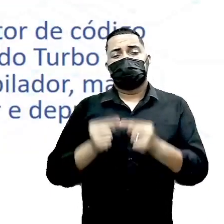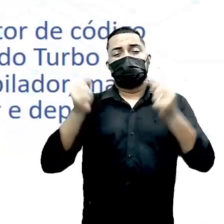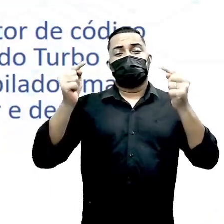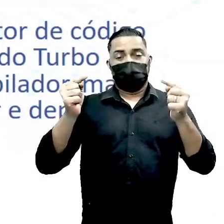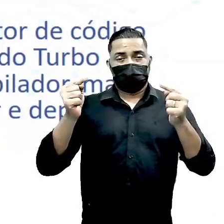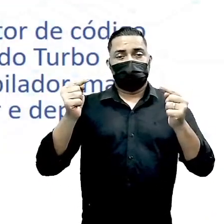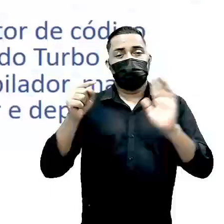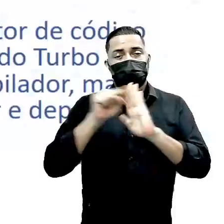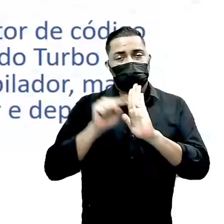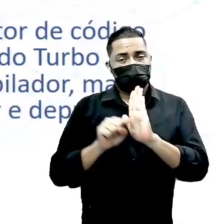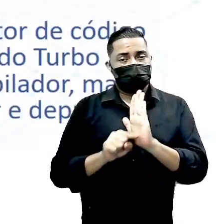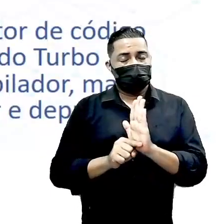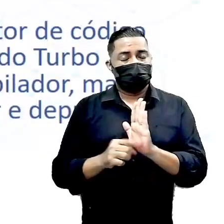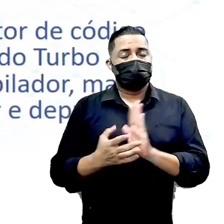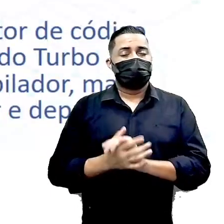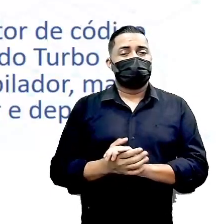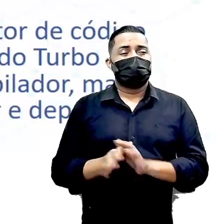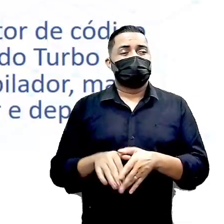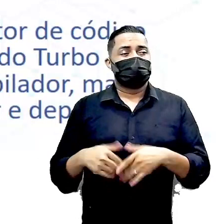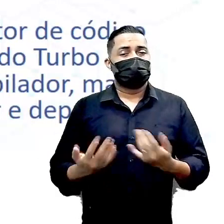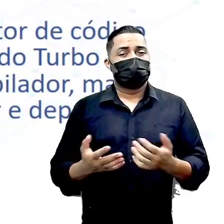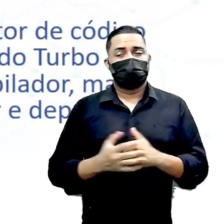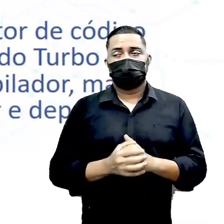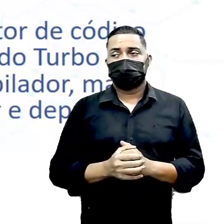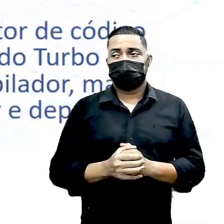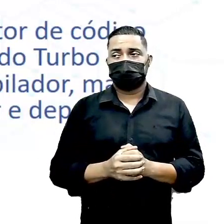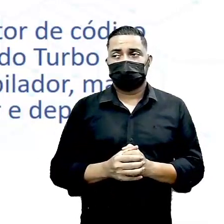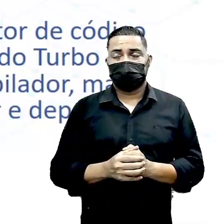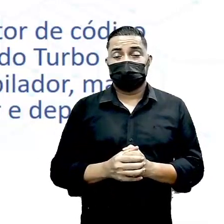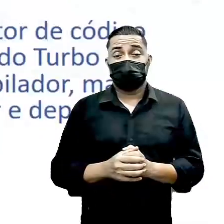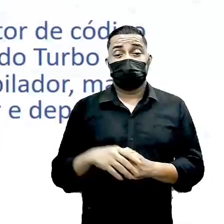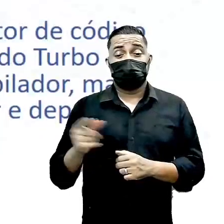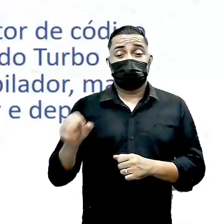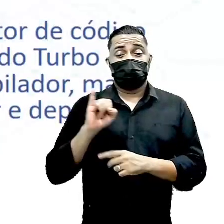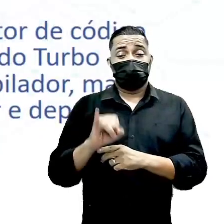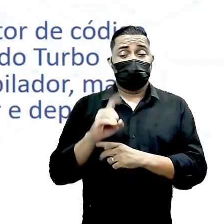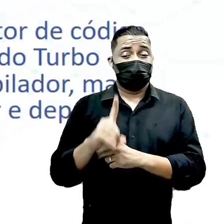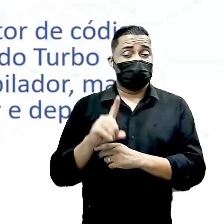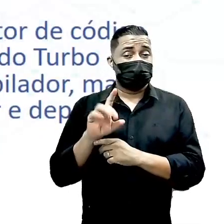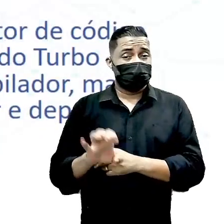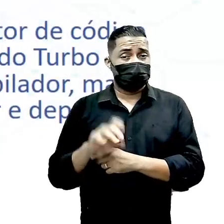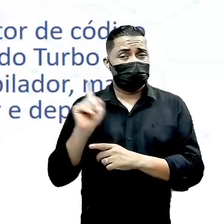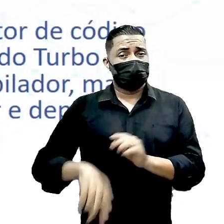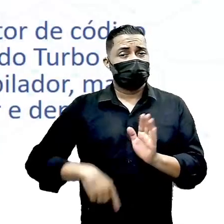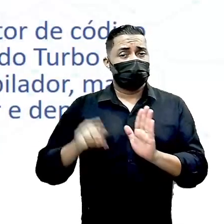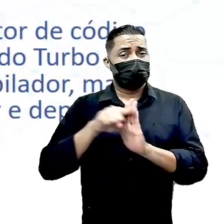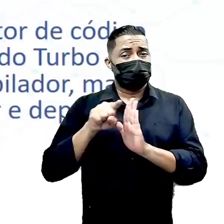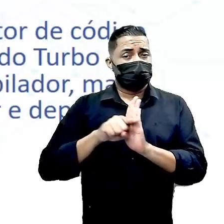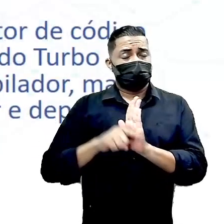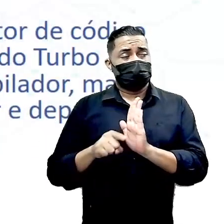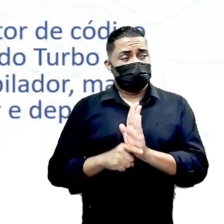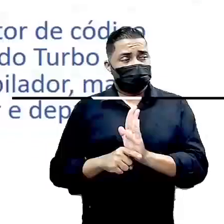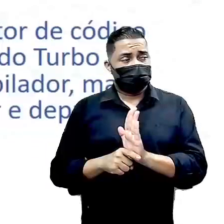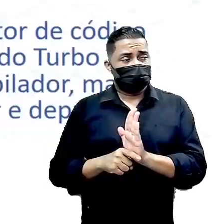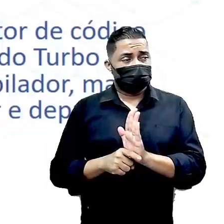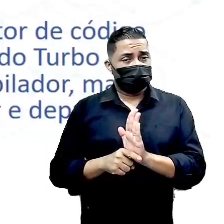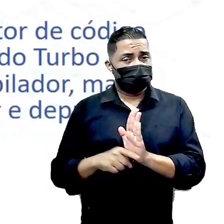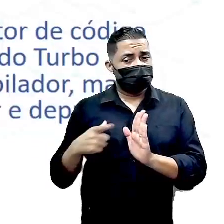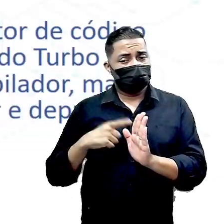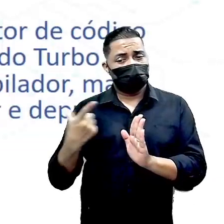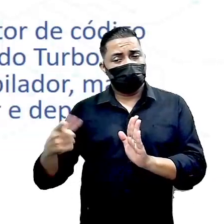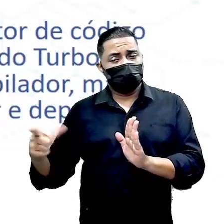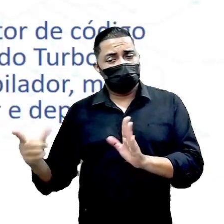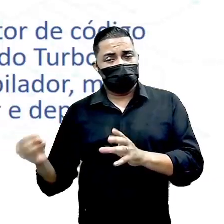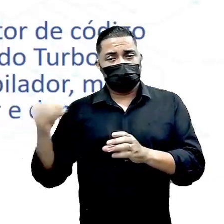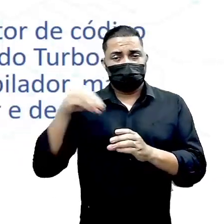programação, certo? Isso é. As IDEs, elas são programas que têm muitos outros programas